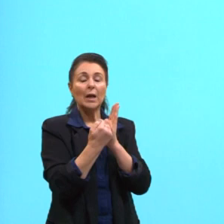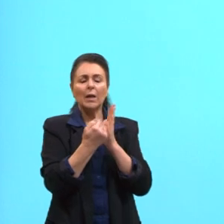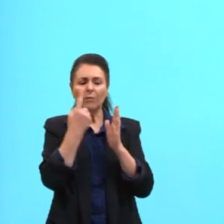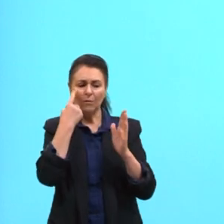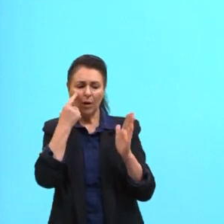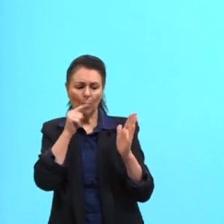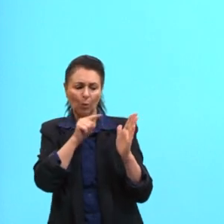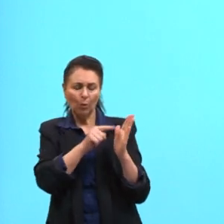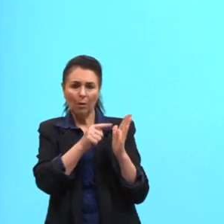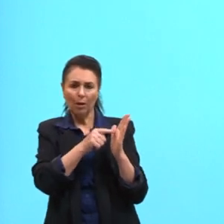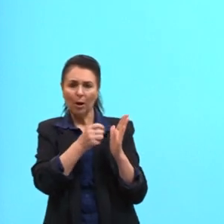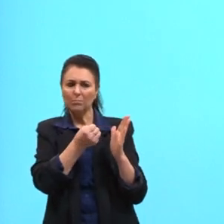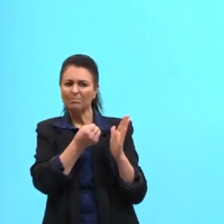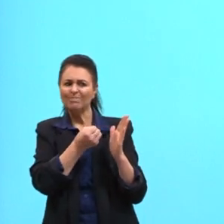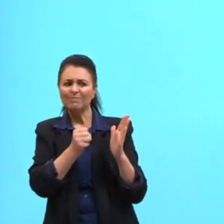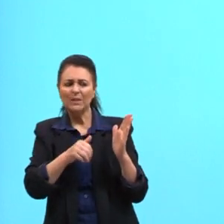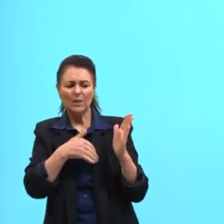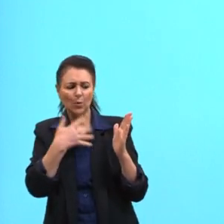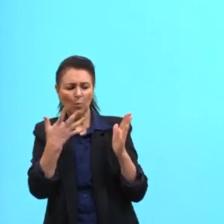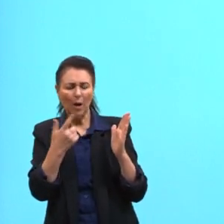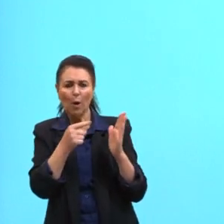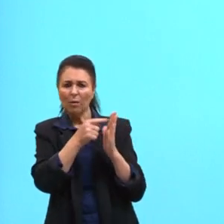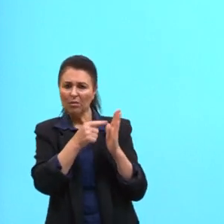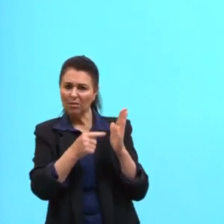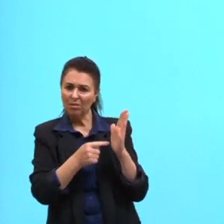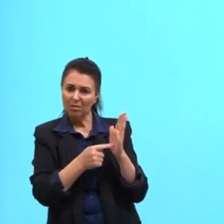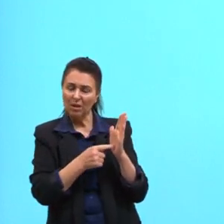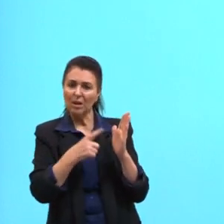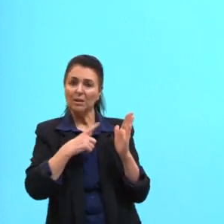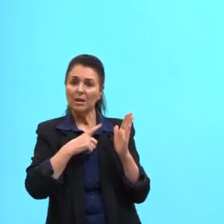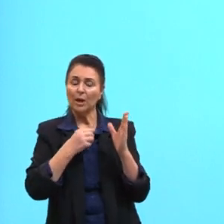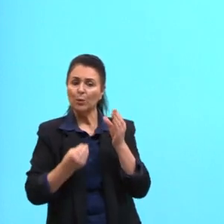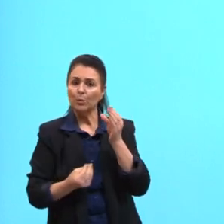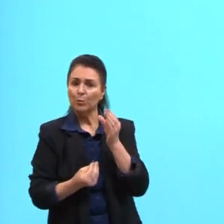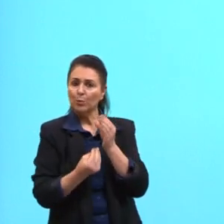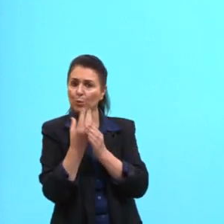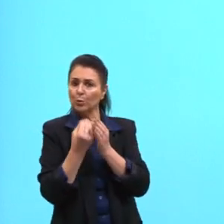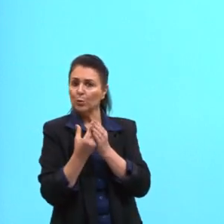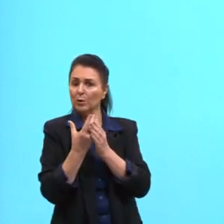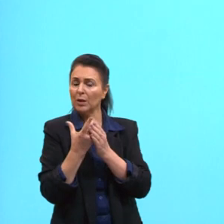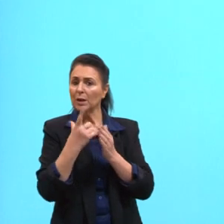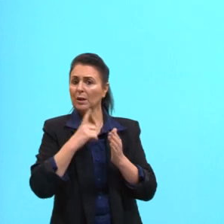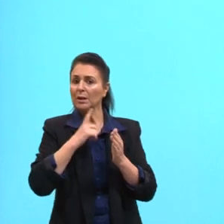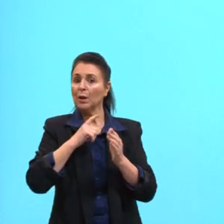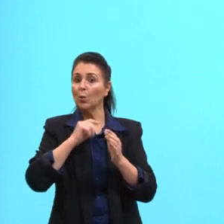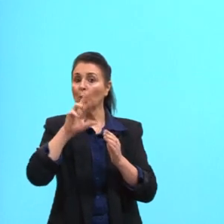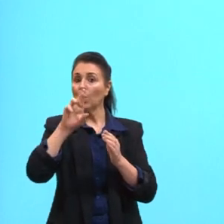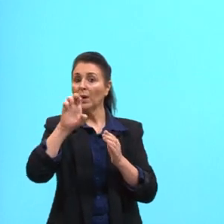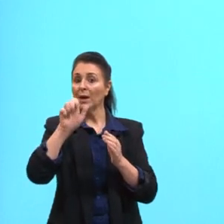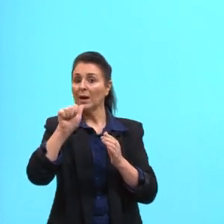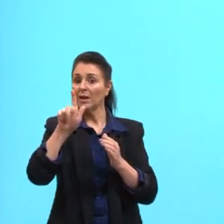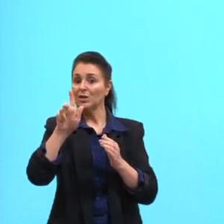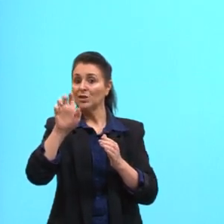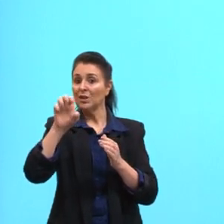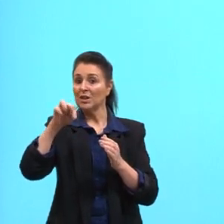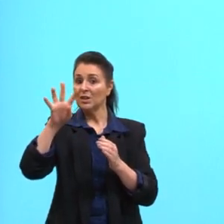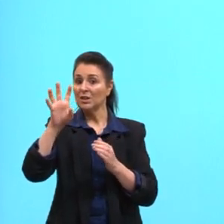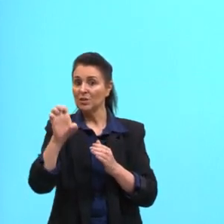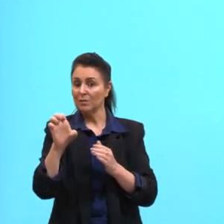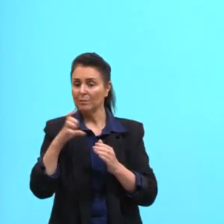vou verificar em quais em qual etapa eu tenho meu produto e em qual etapa eu tenho meu reagente porque